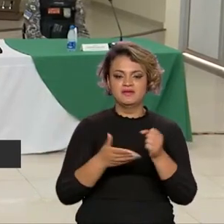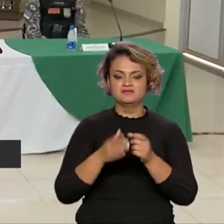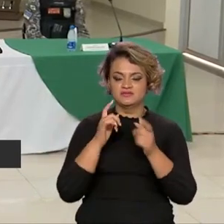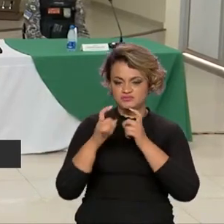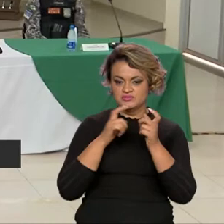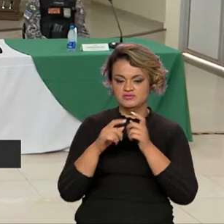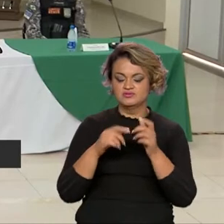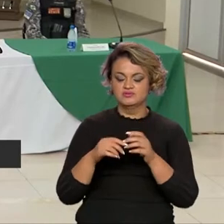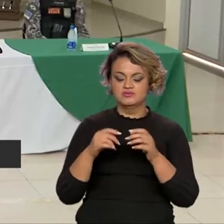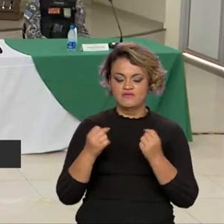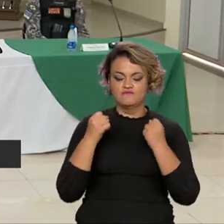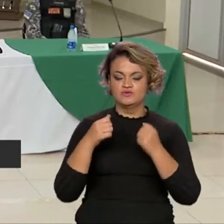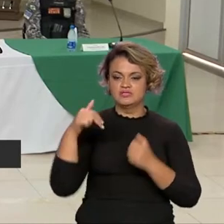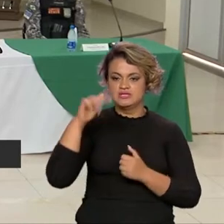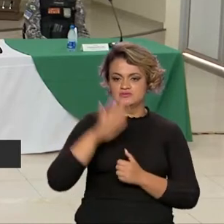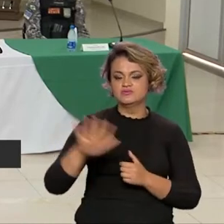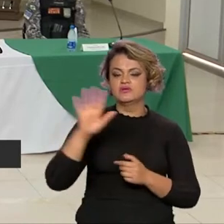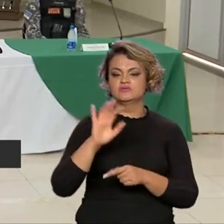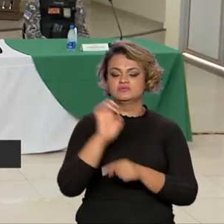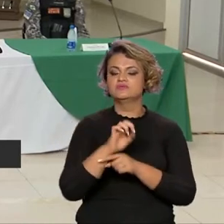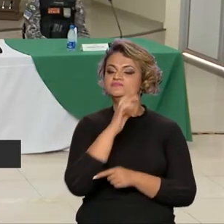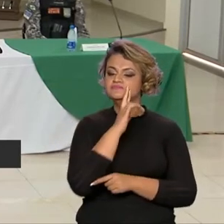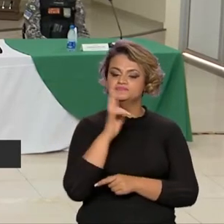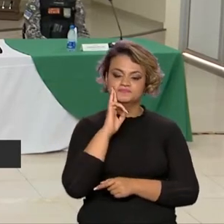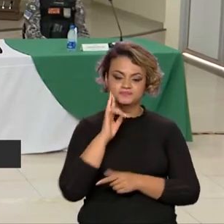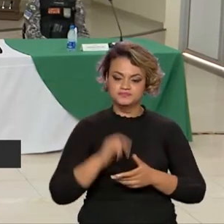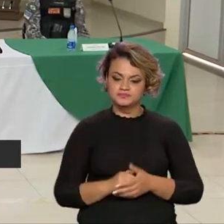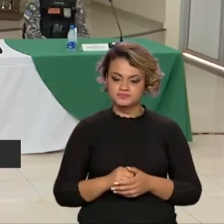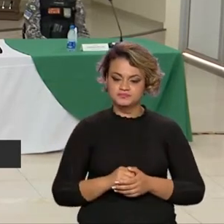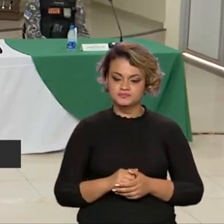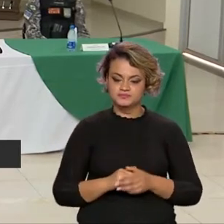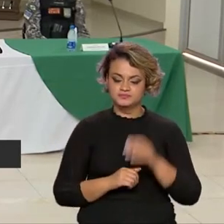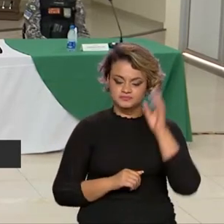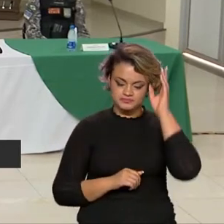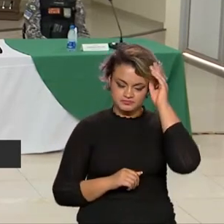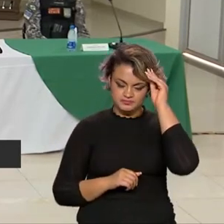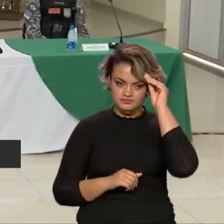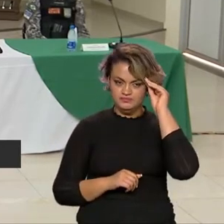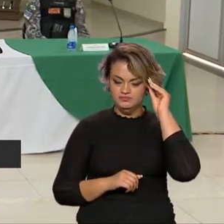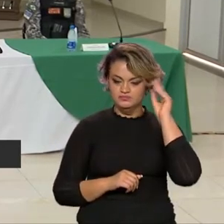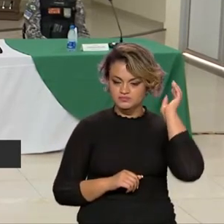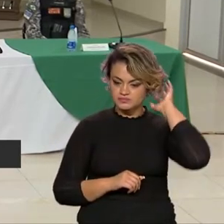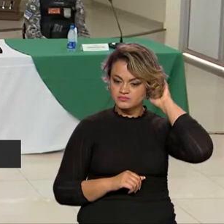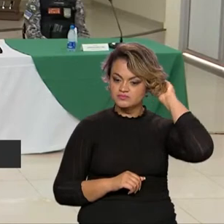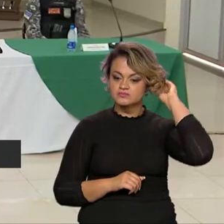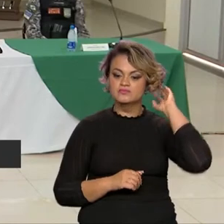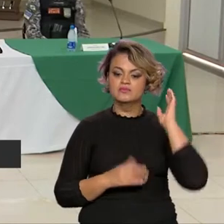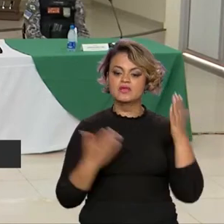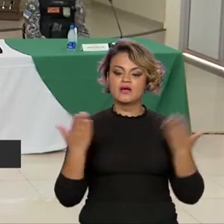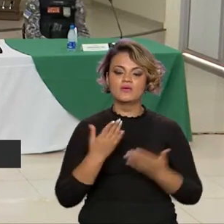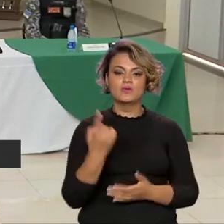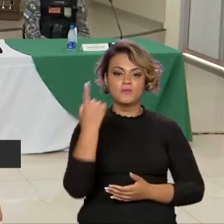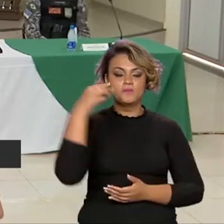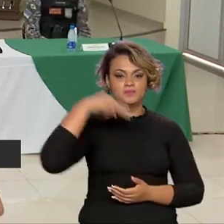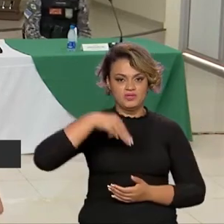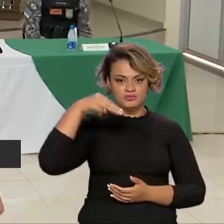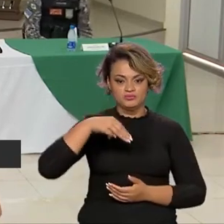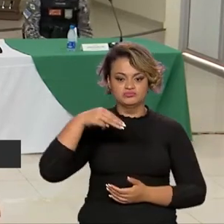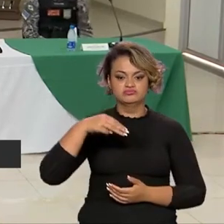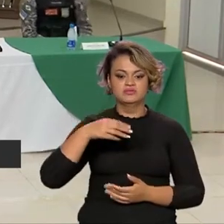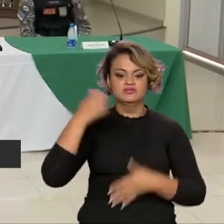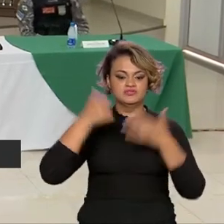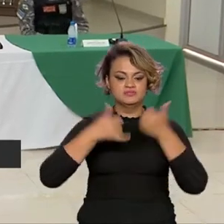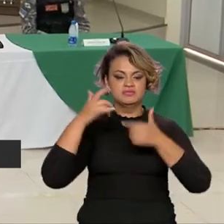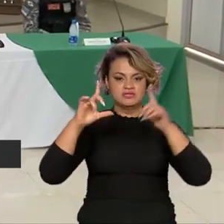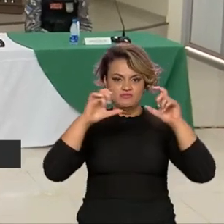da Força Nacional no Estado de Roraima. Senhoras e senhores, neste momento, teremos um minuto para a realização da